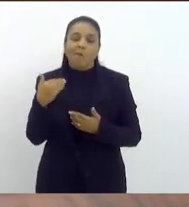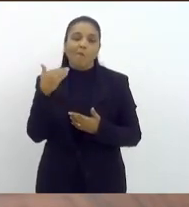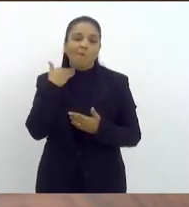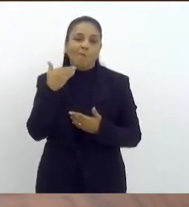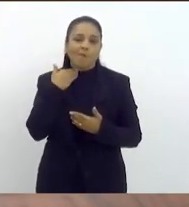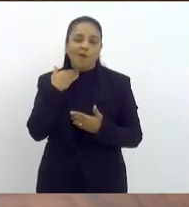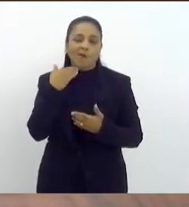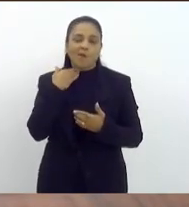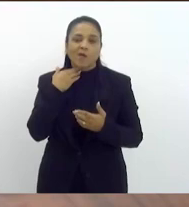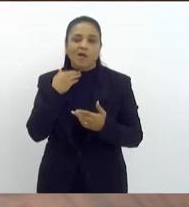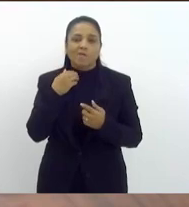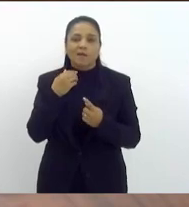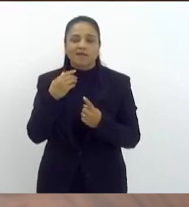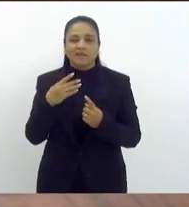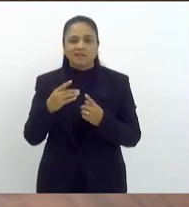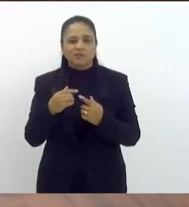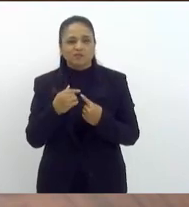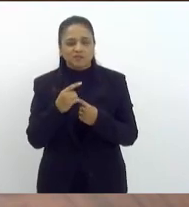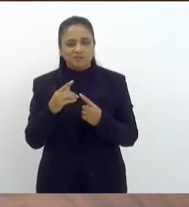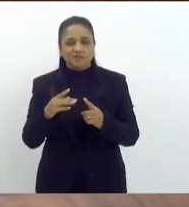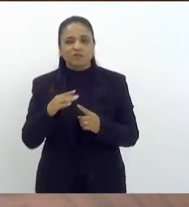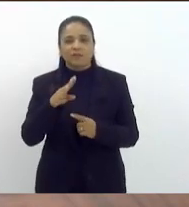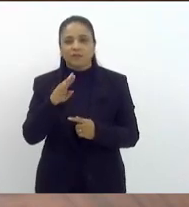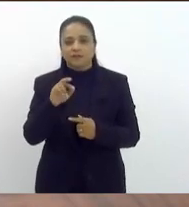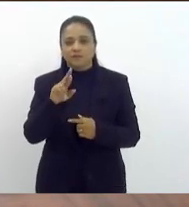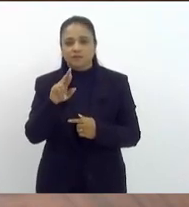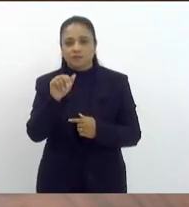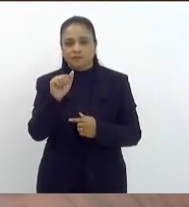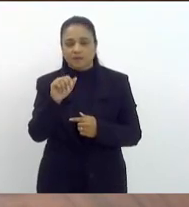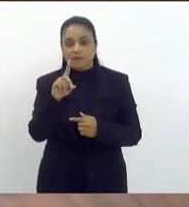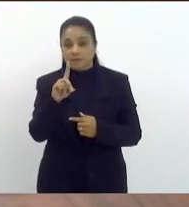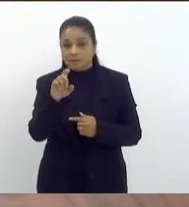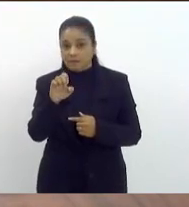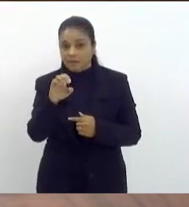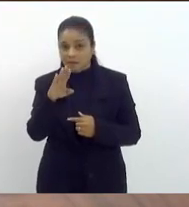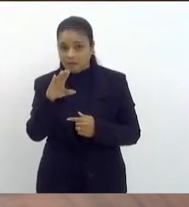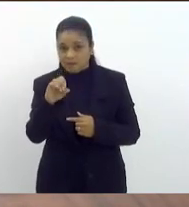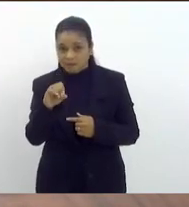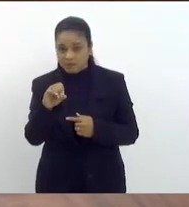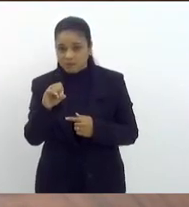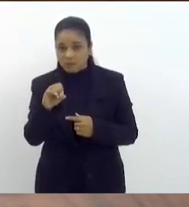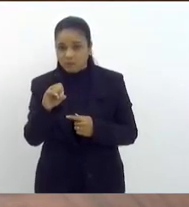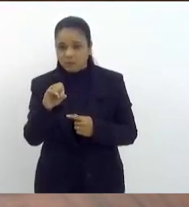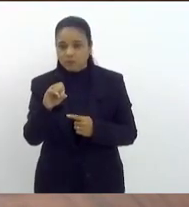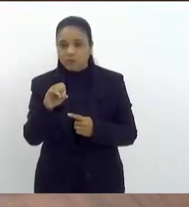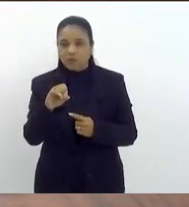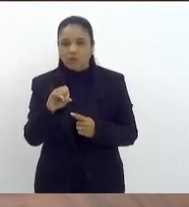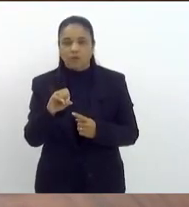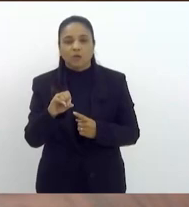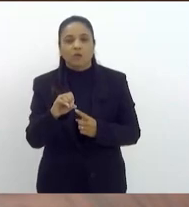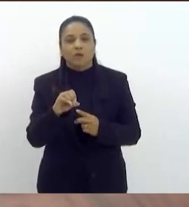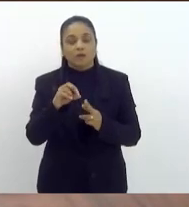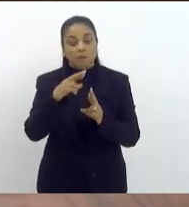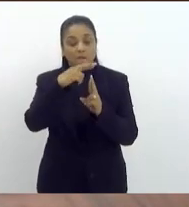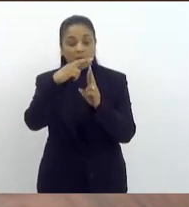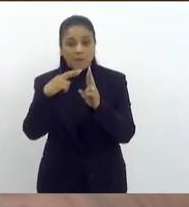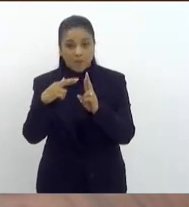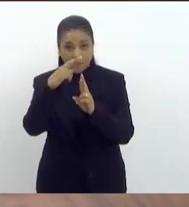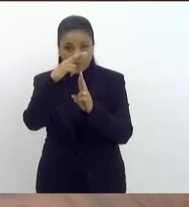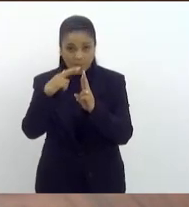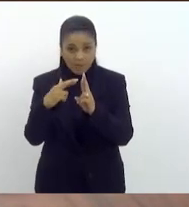estado do Rio de Janeiro aí você chega dentro de uma agência do Bradesco com o valor em mãos para pagar aquele Greg